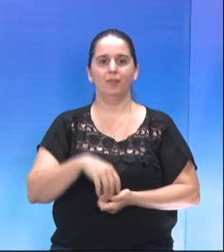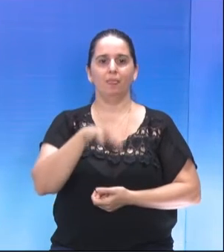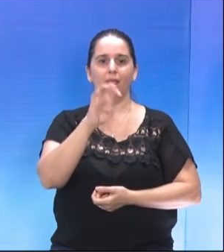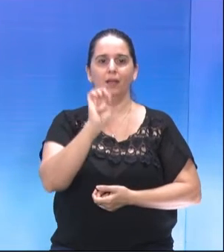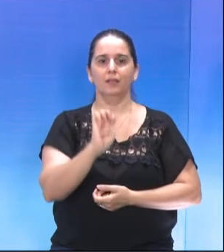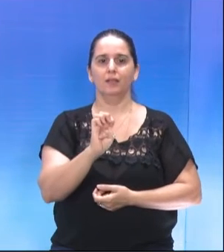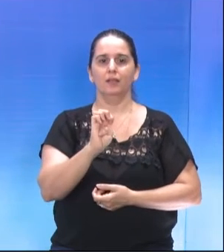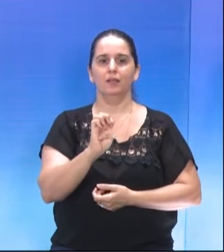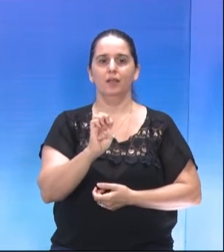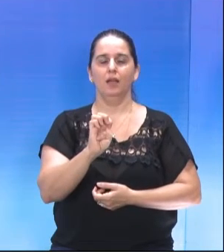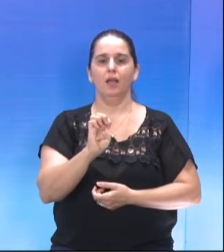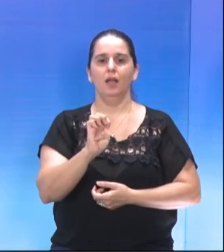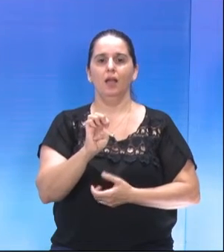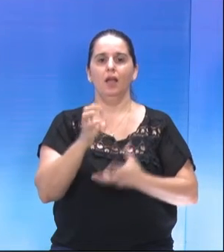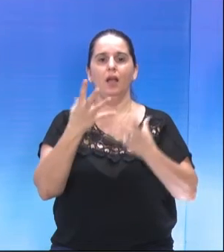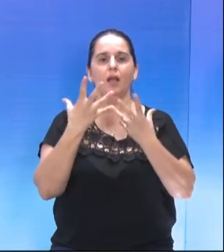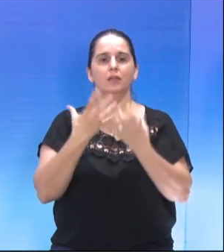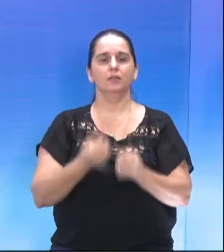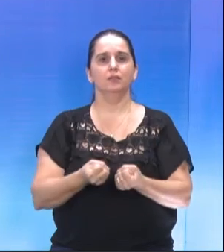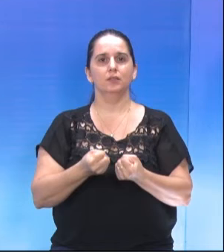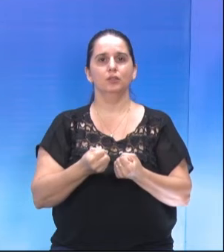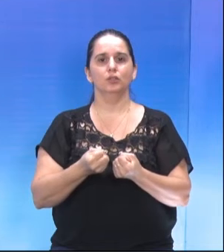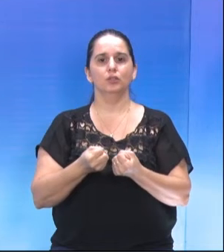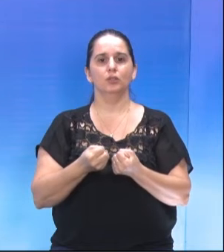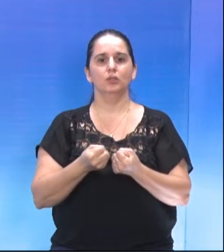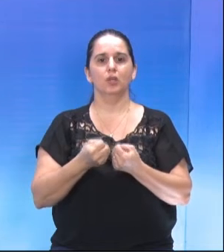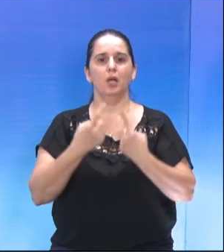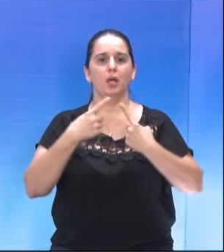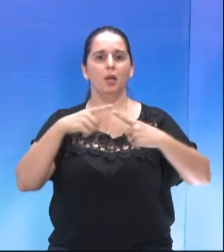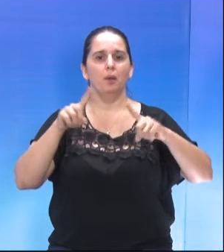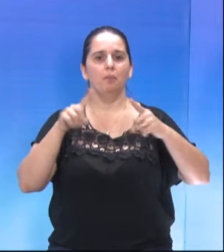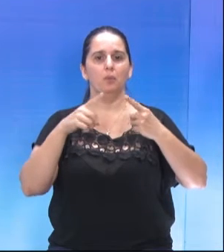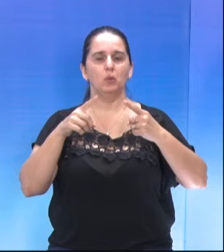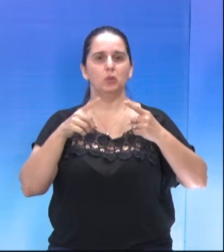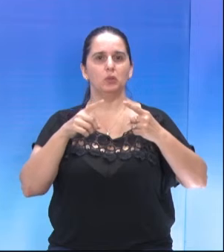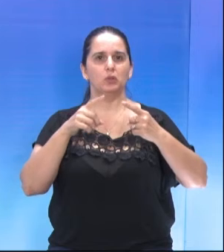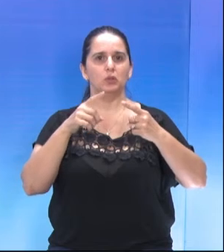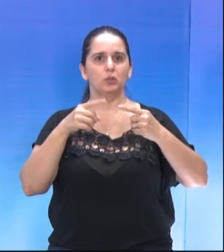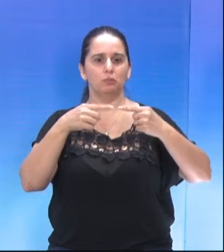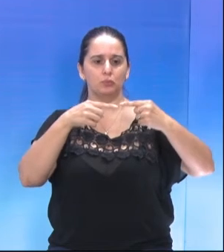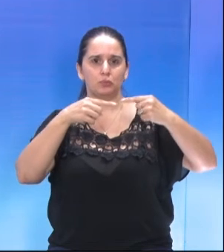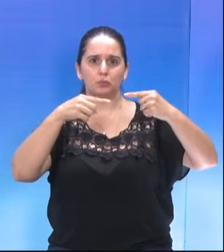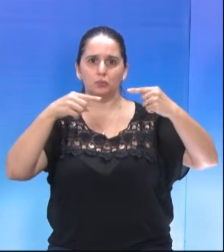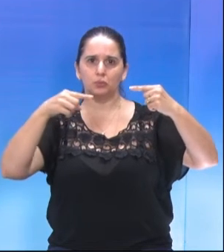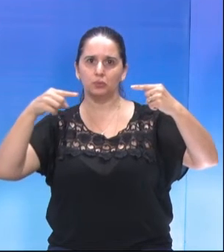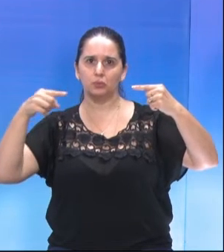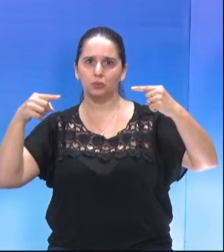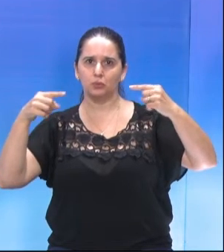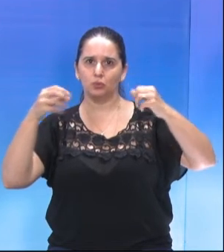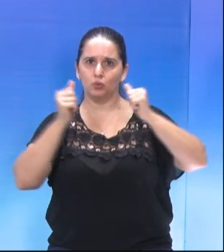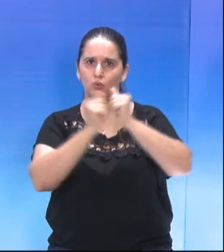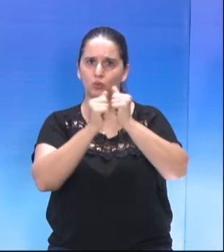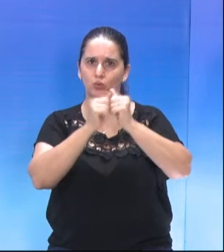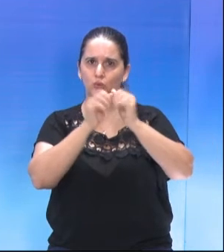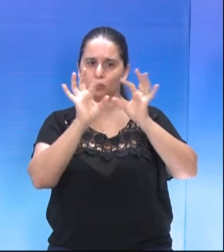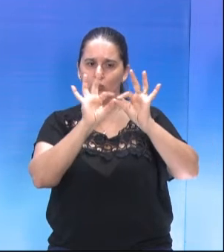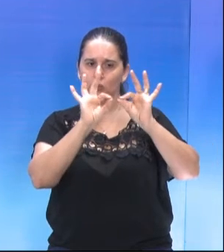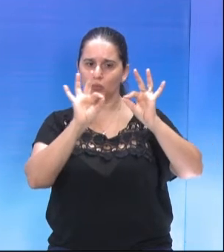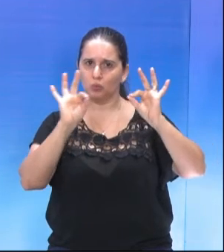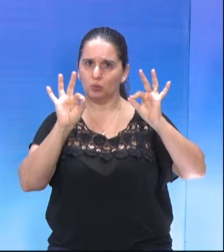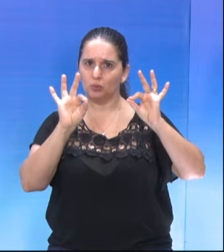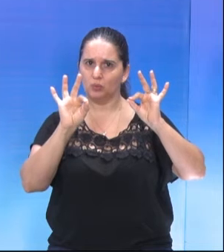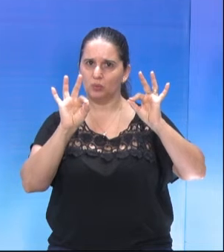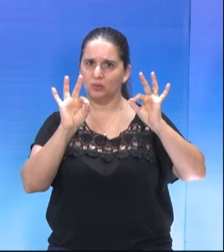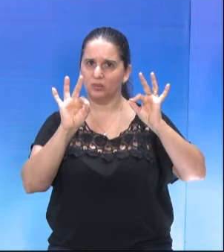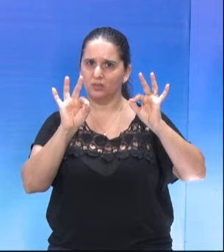E, onde mostra a adoção de um enredo como fio condutor, que também a gente pode observar que aí a gente não